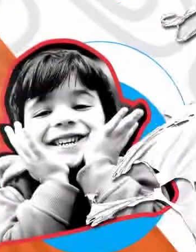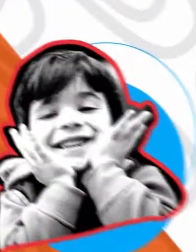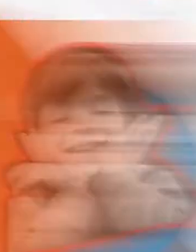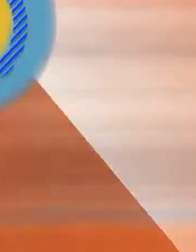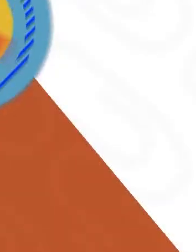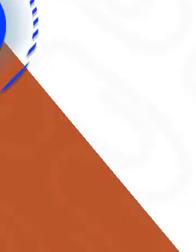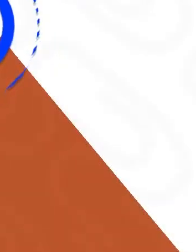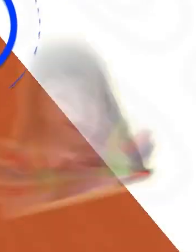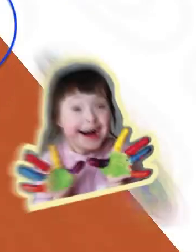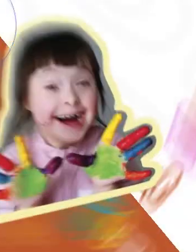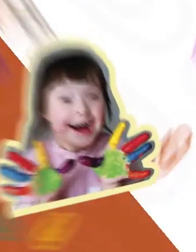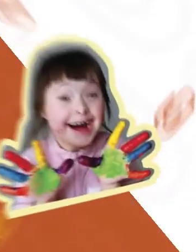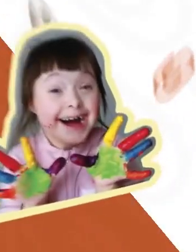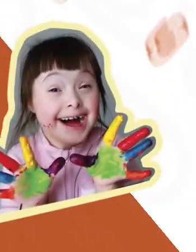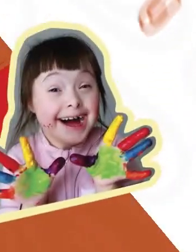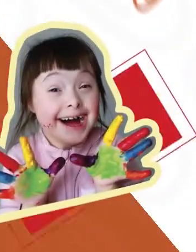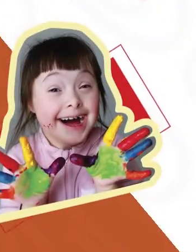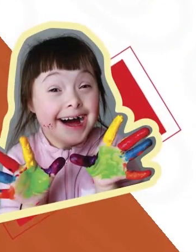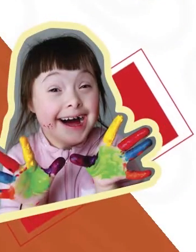o